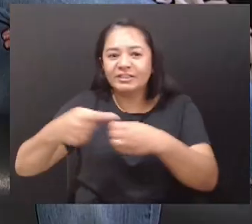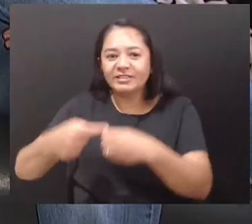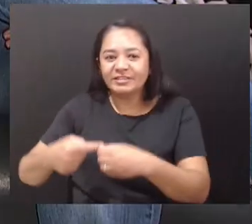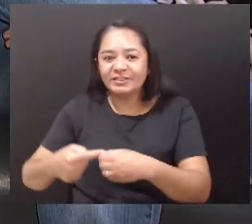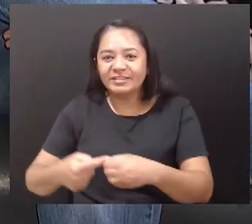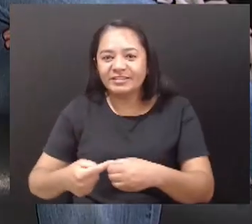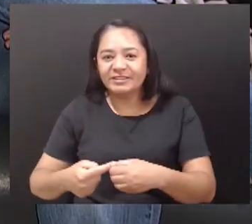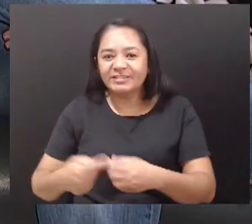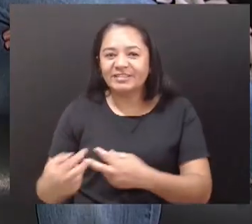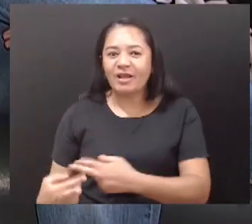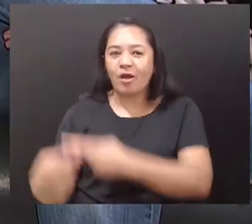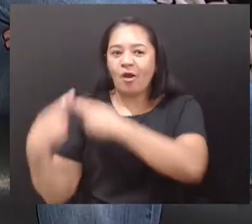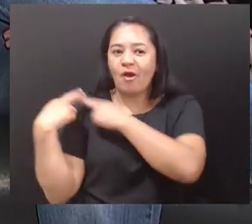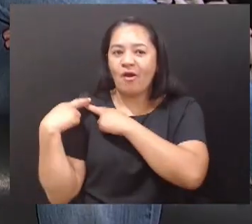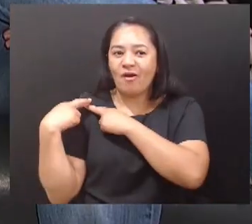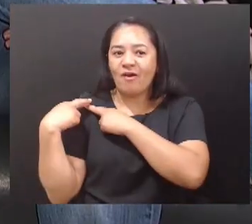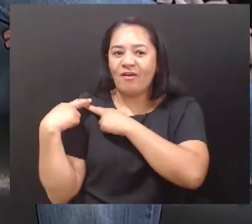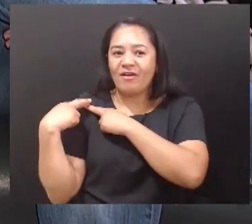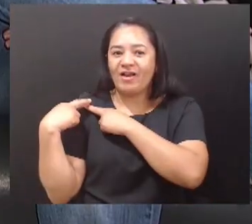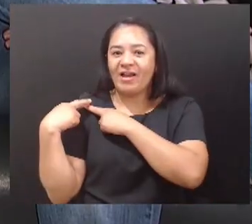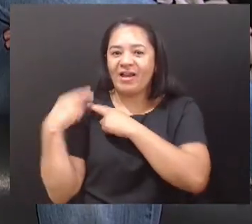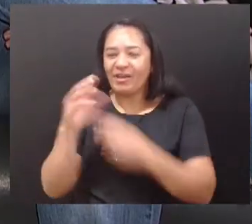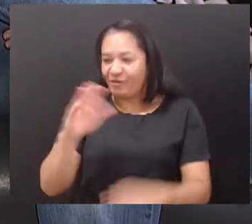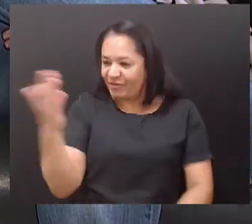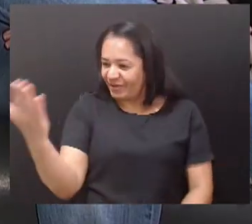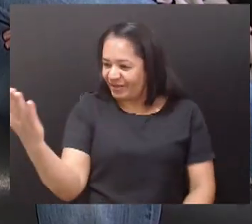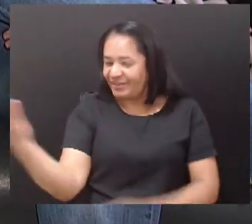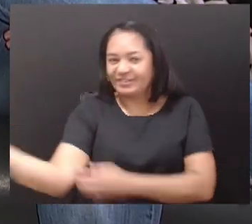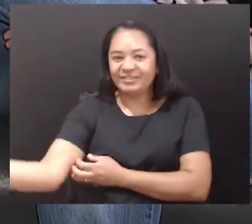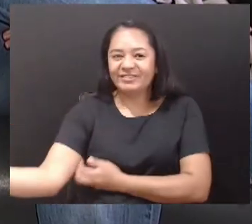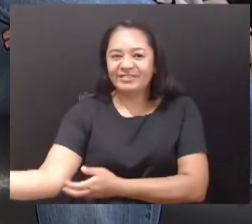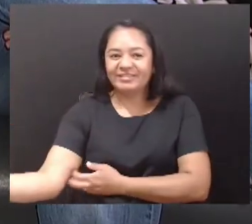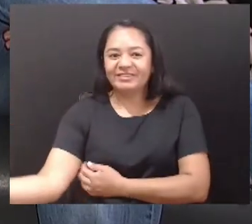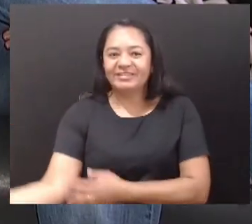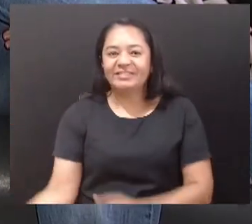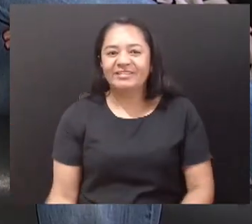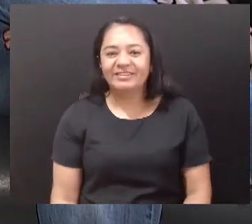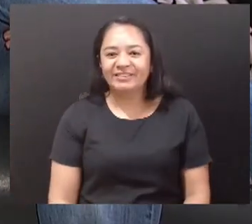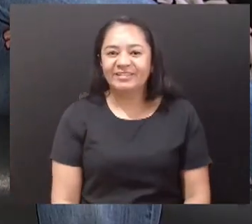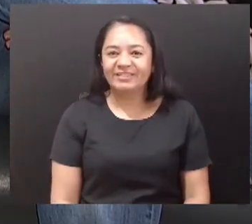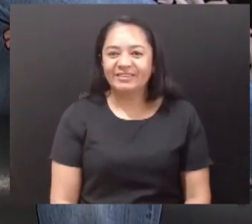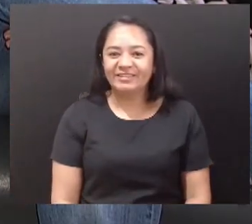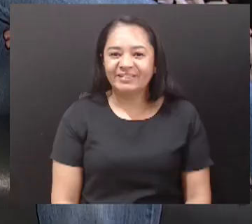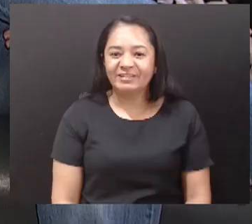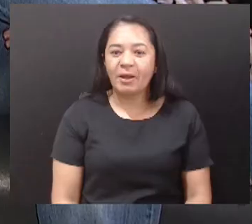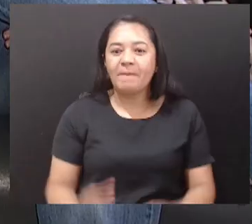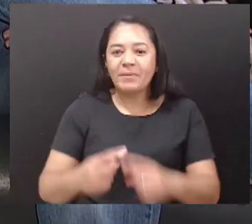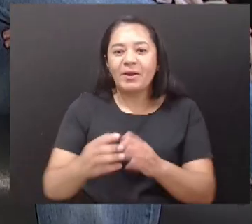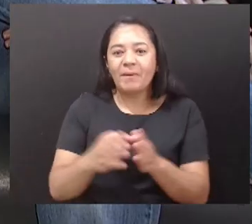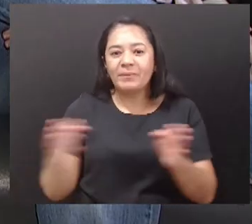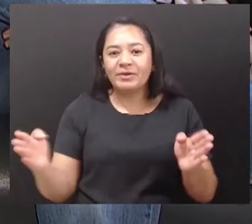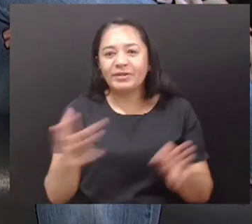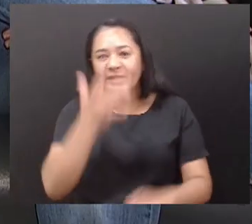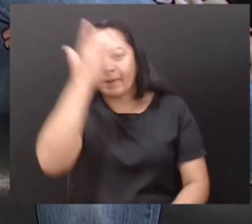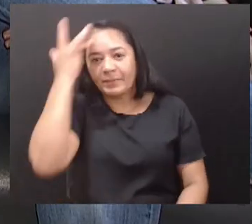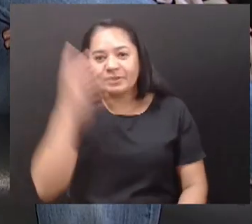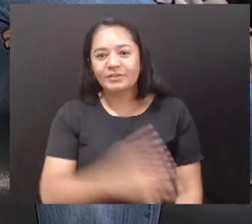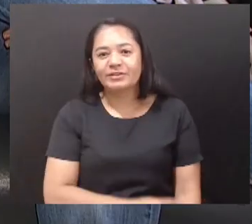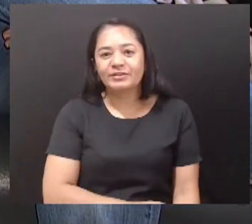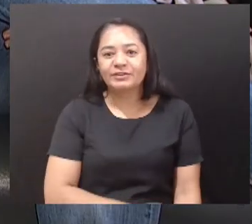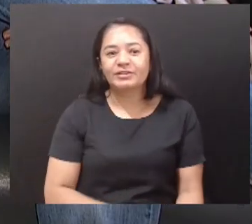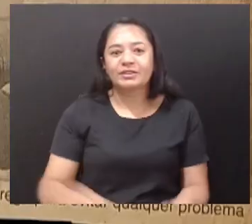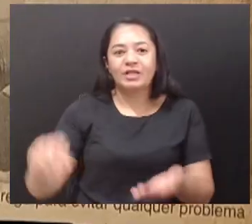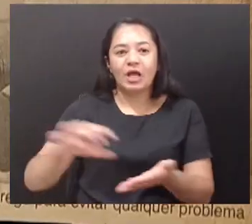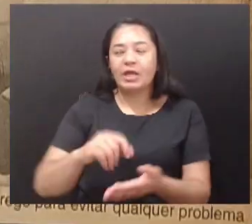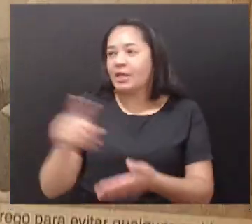eu virava minha foto, que eu queria que todo mundo visse meu trabalho. Que era um tempo em que todo mundo ou era assinante ou ia na banca. Eu né? ia